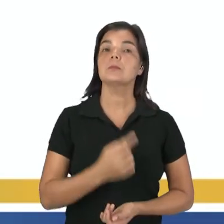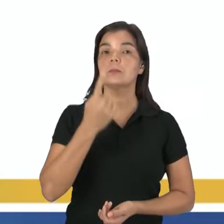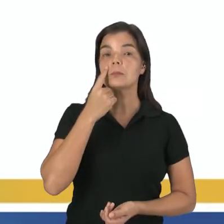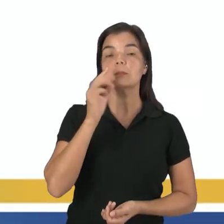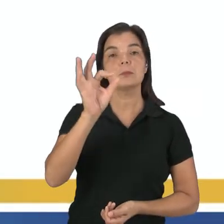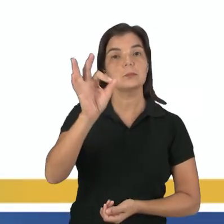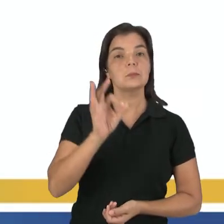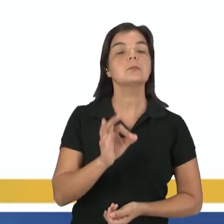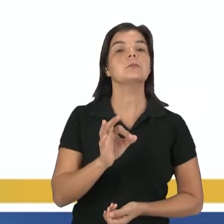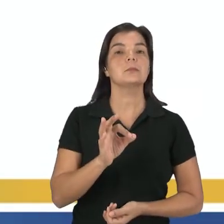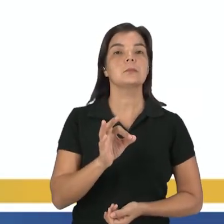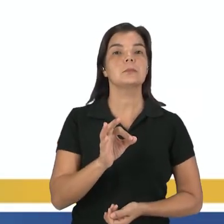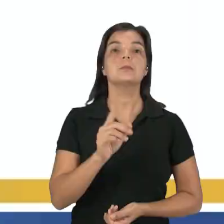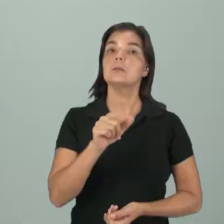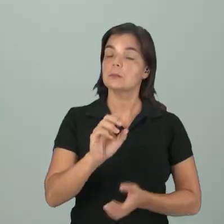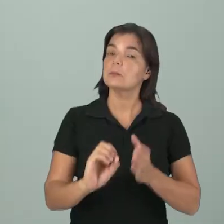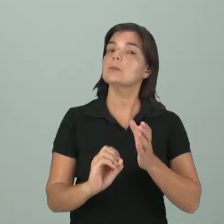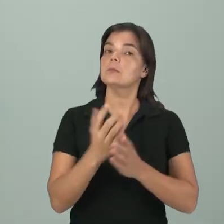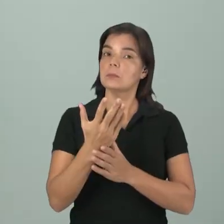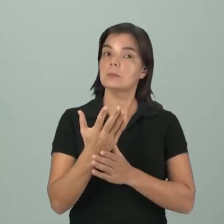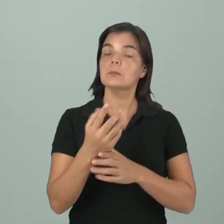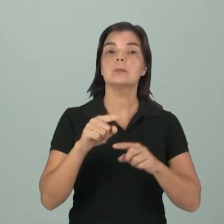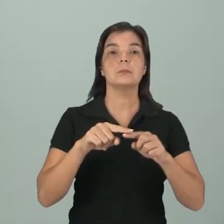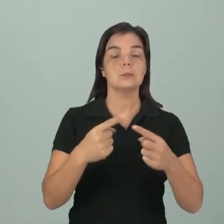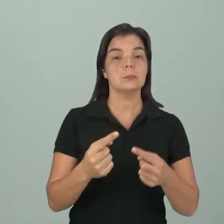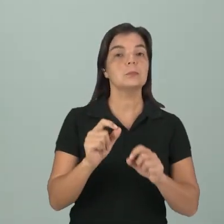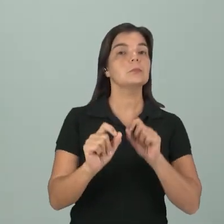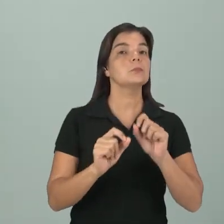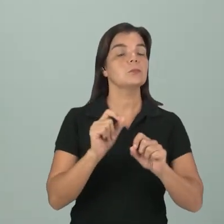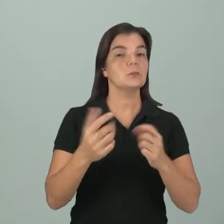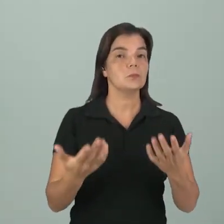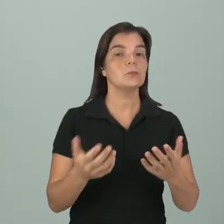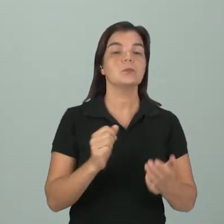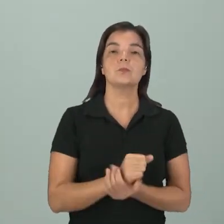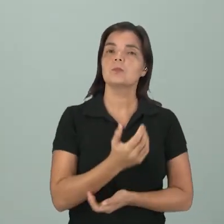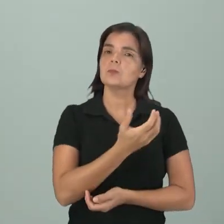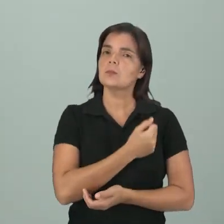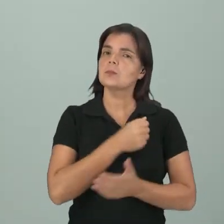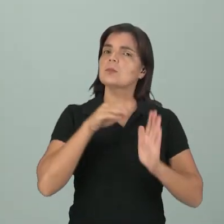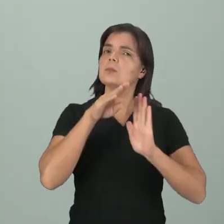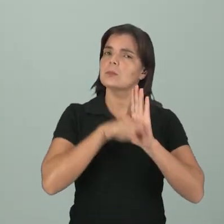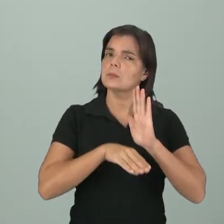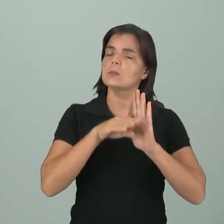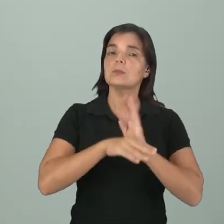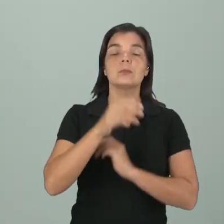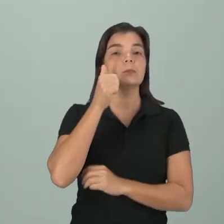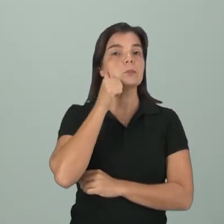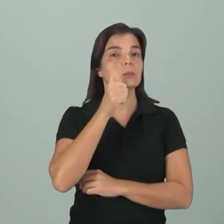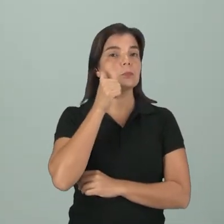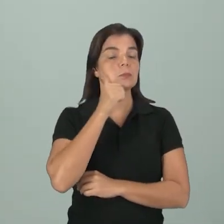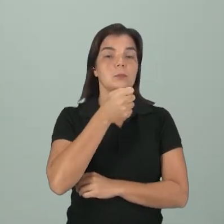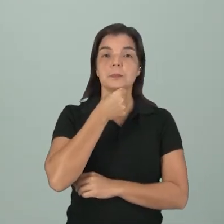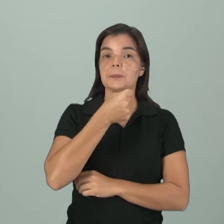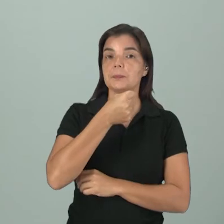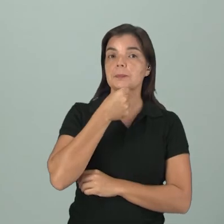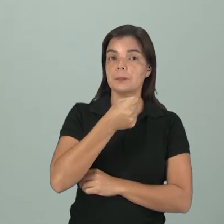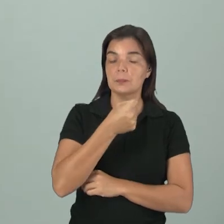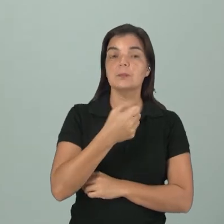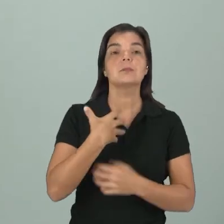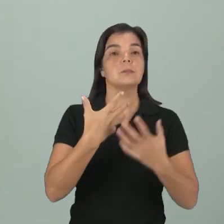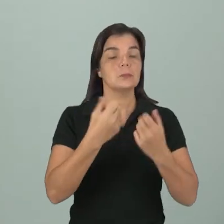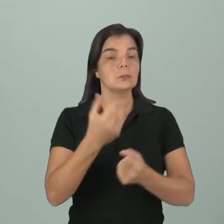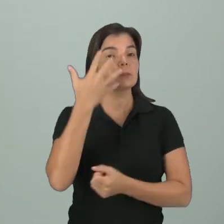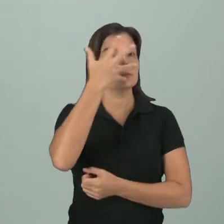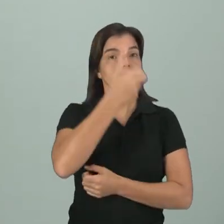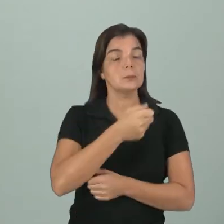a porcentagem é um fato de um número tão baixo, né, de mulheres que foram entrevistadas se